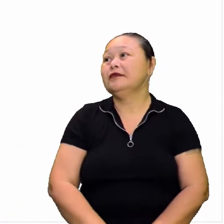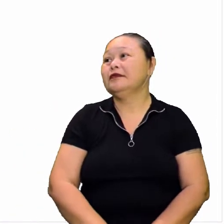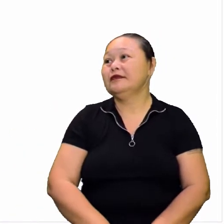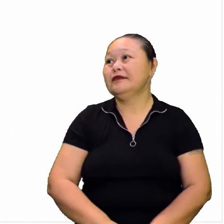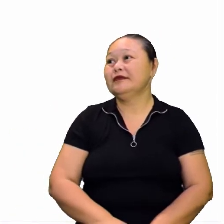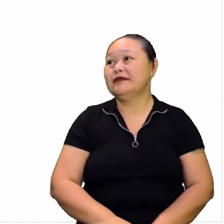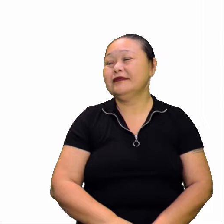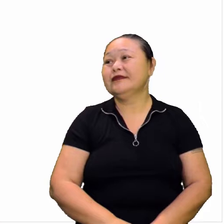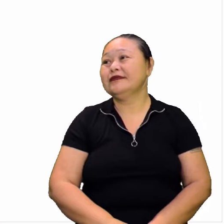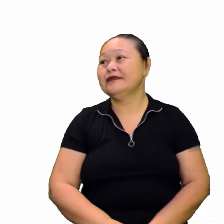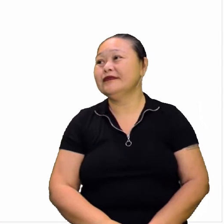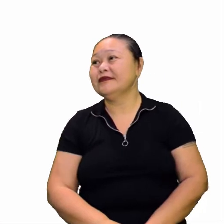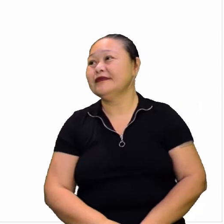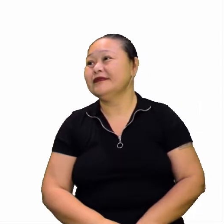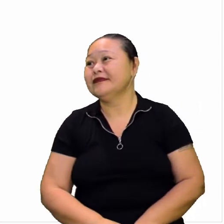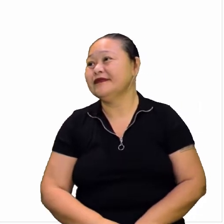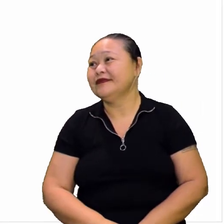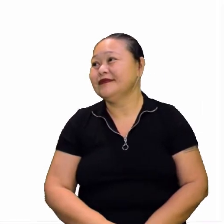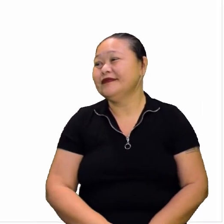Isso aqui, né?